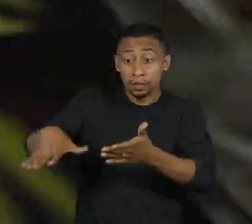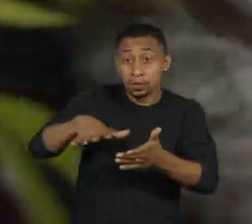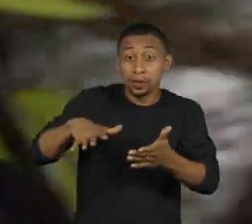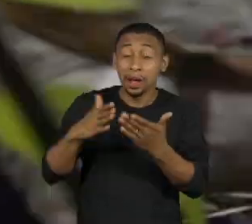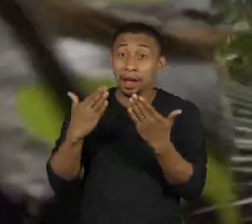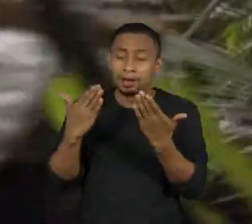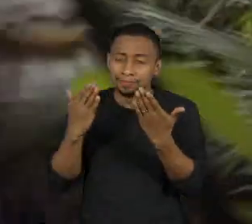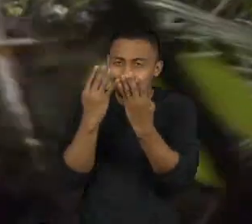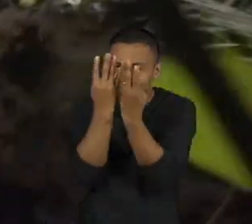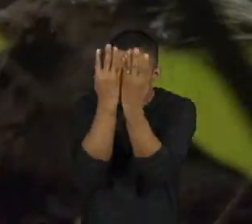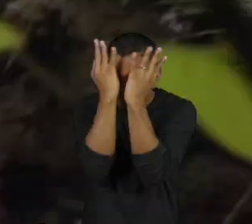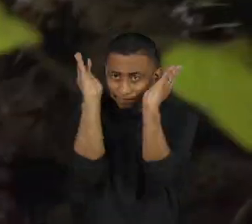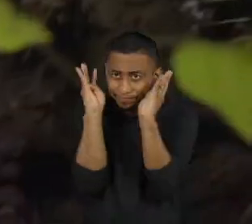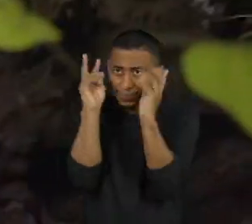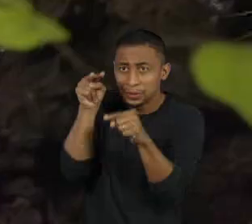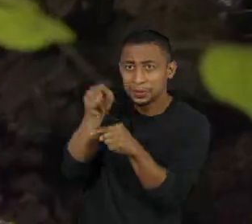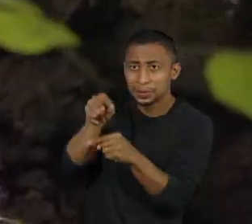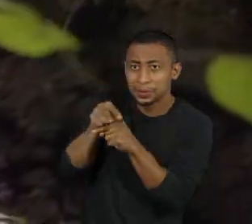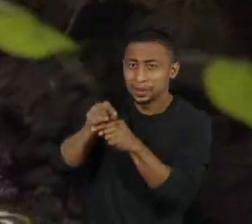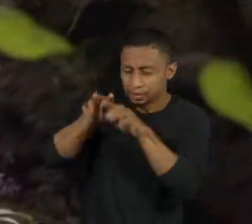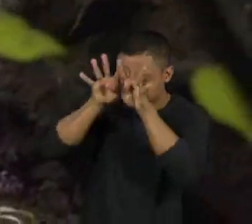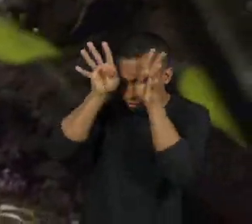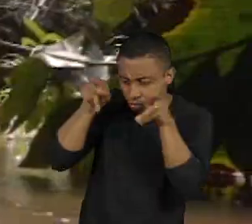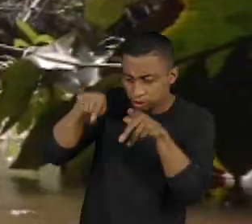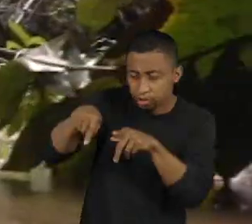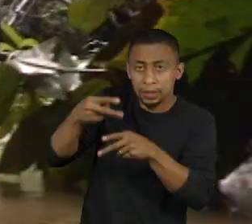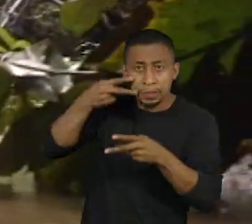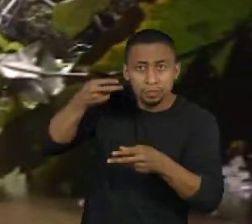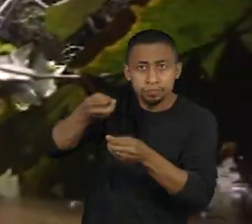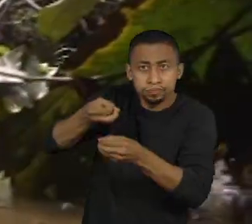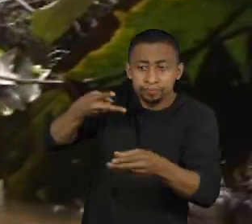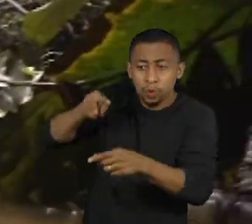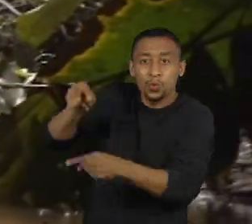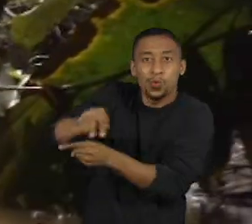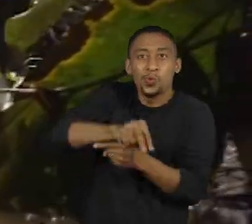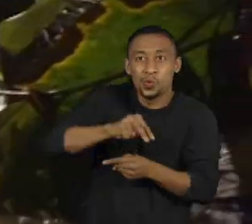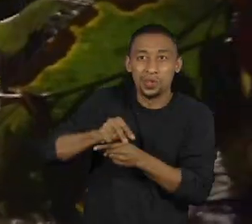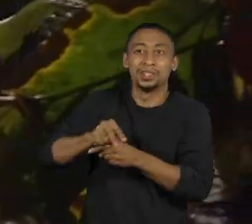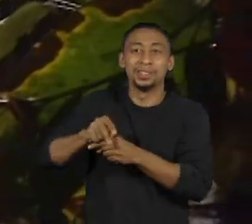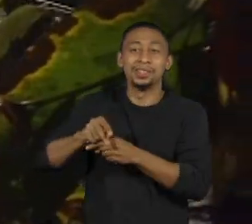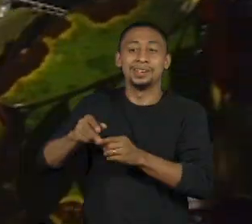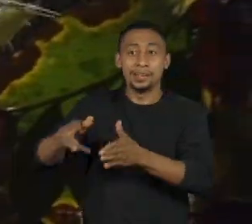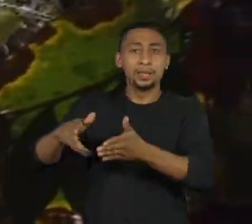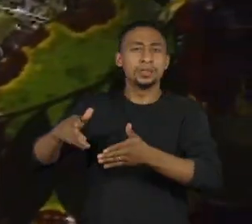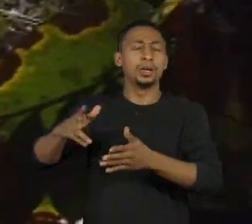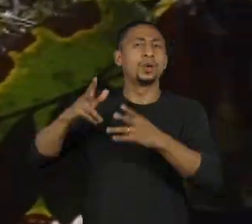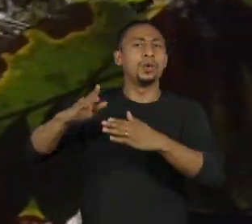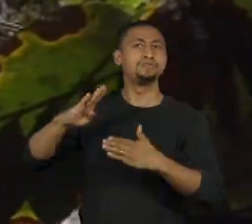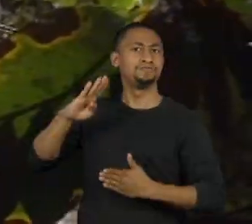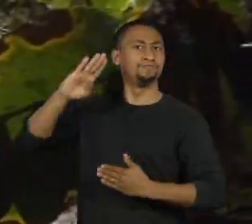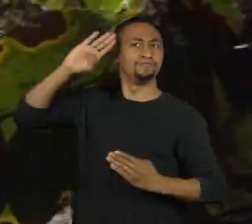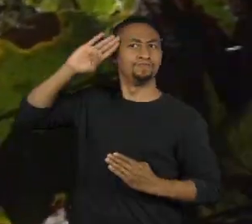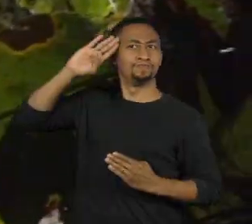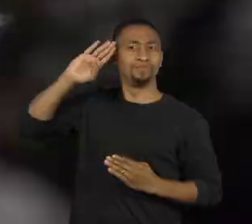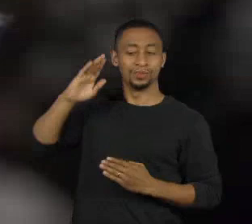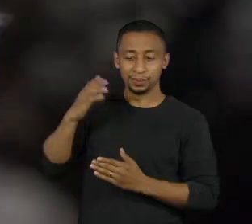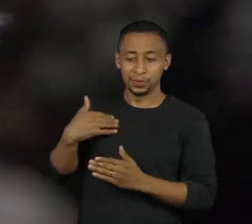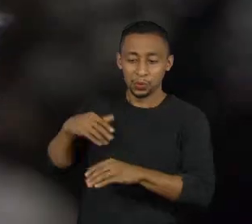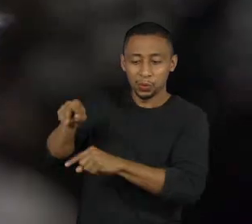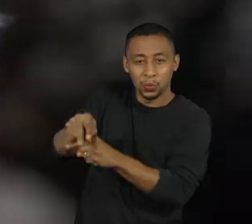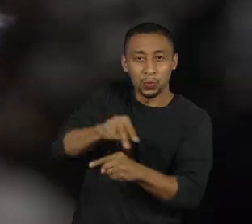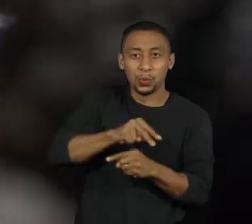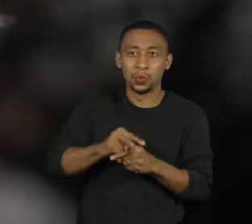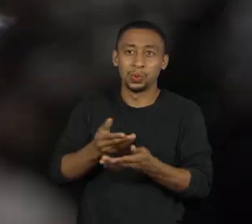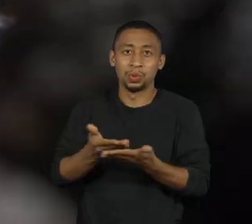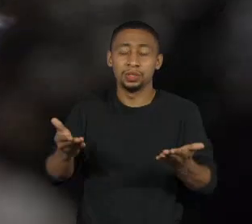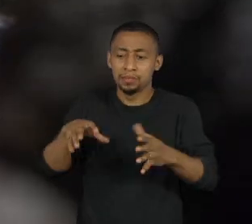unidades de conservação brasileira. Então é importante a gente saber que esses povos são os verdadeiros guardiões da nossa floresta. São eles que